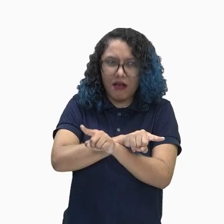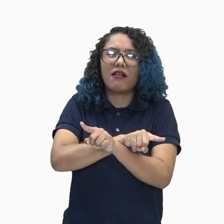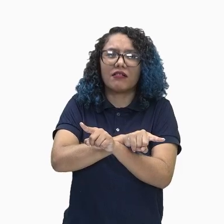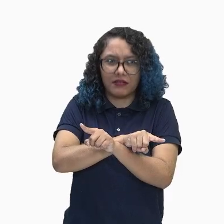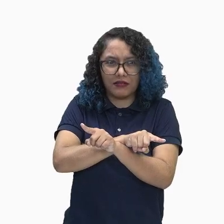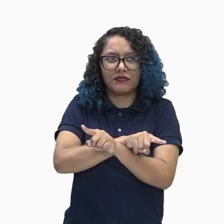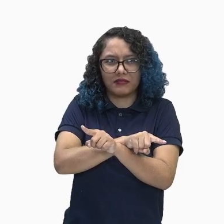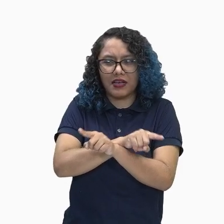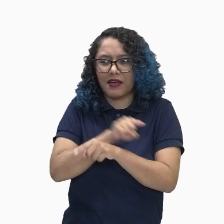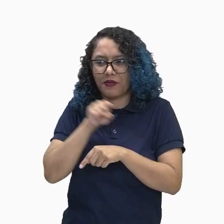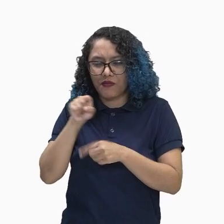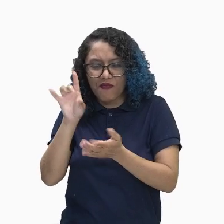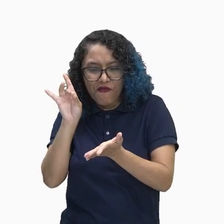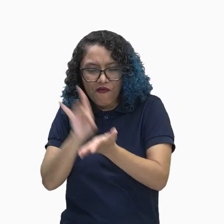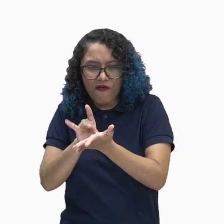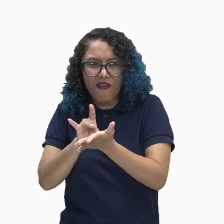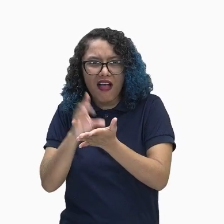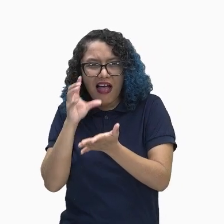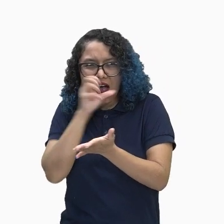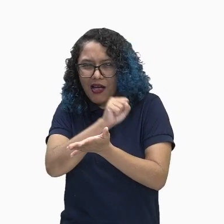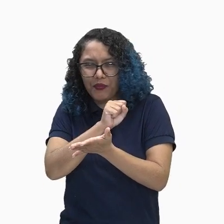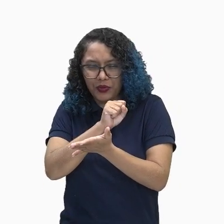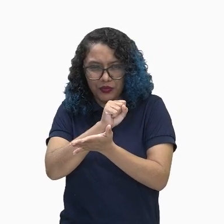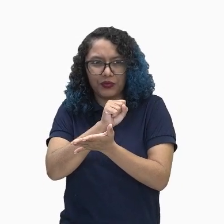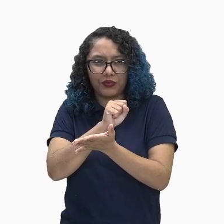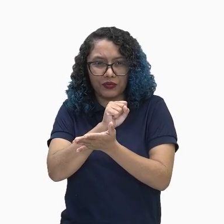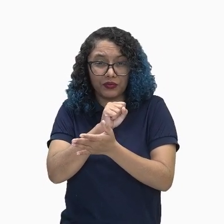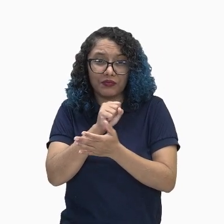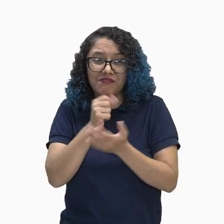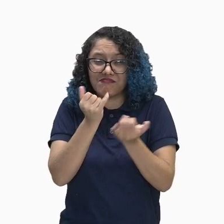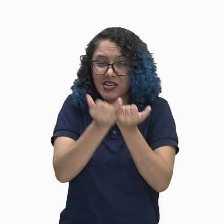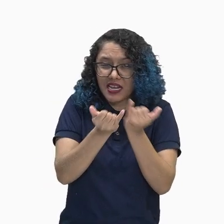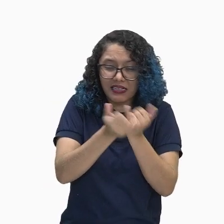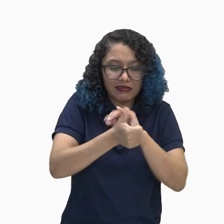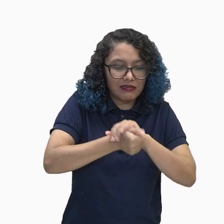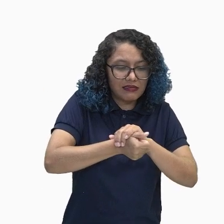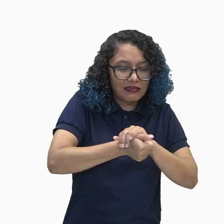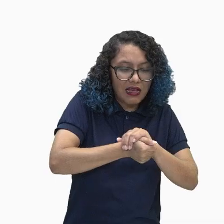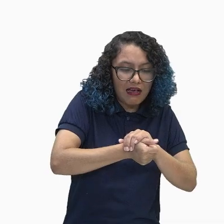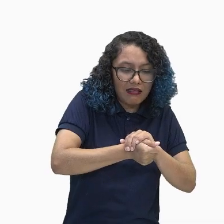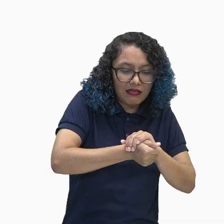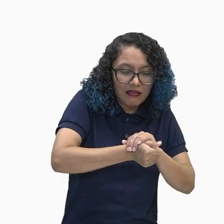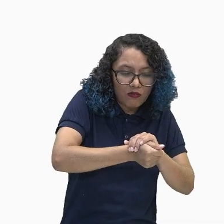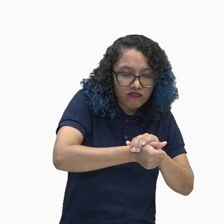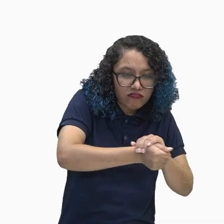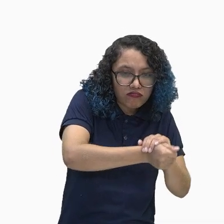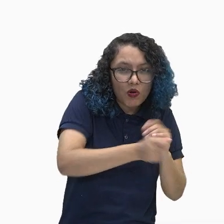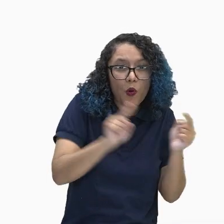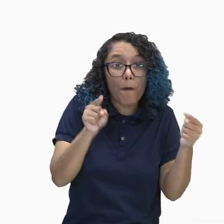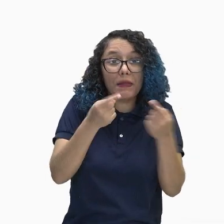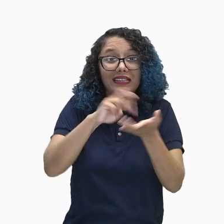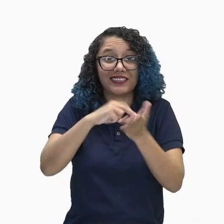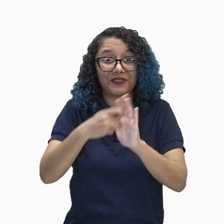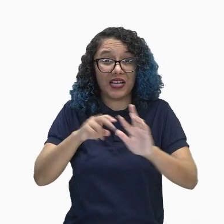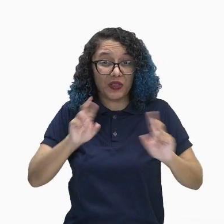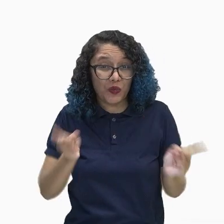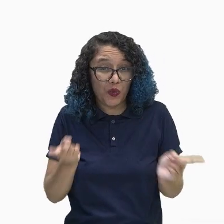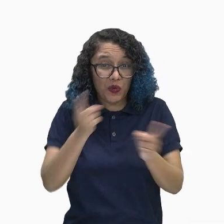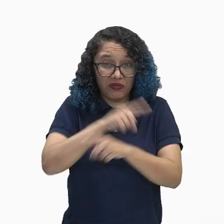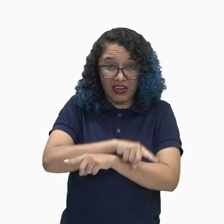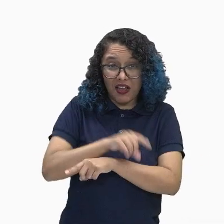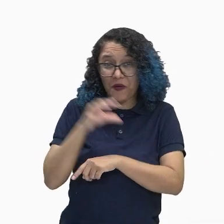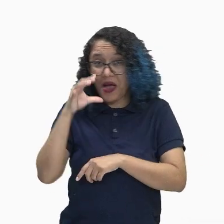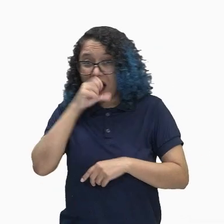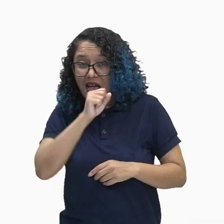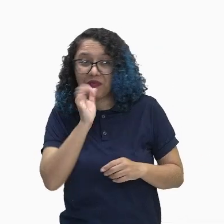está afirmando, quando ele diz tão rápido quanto uma tartaruga. Então, a gente observa que tem sentidos contrários, rápido e